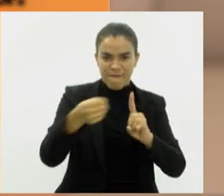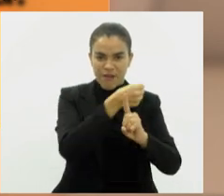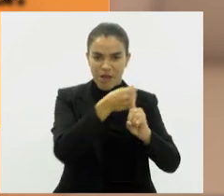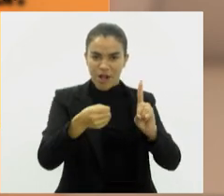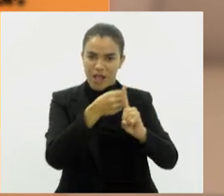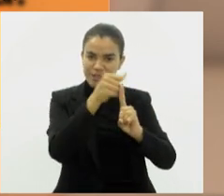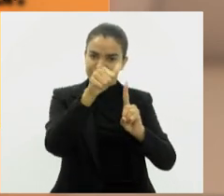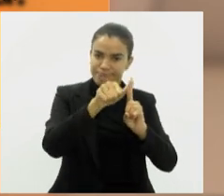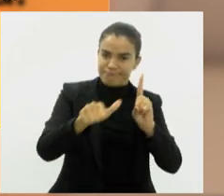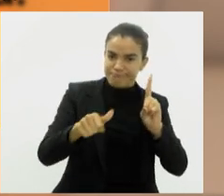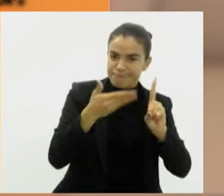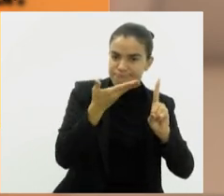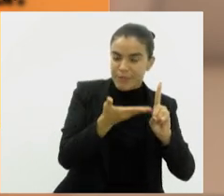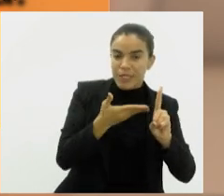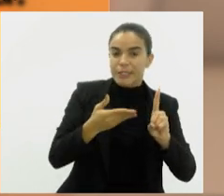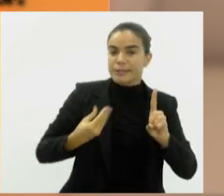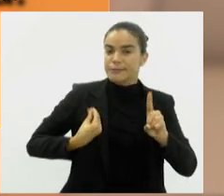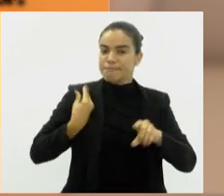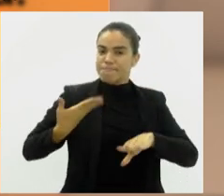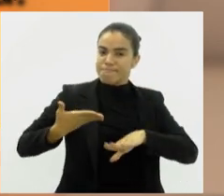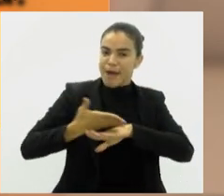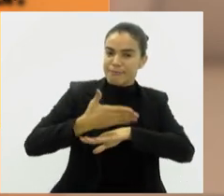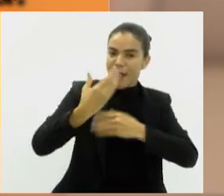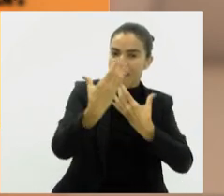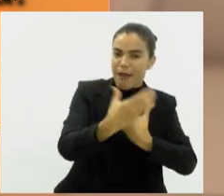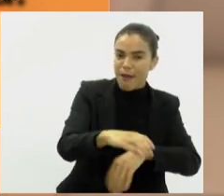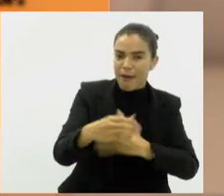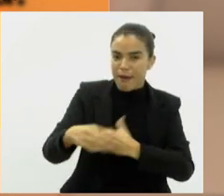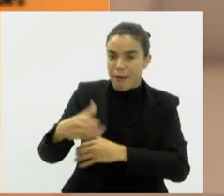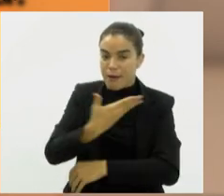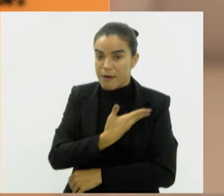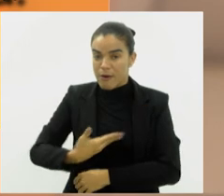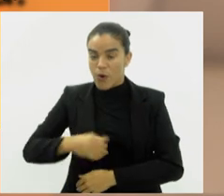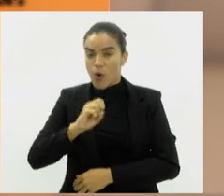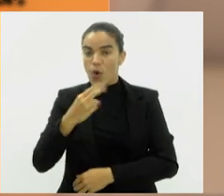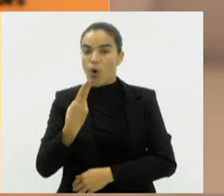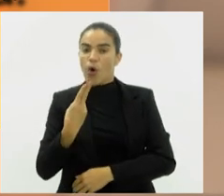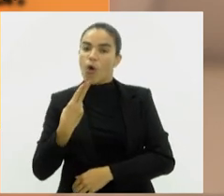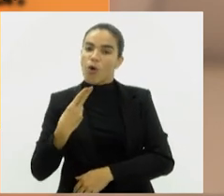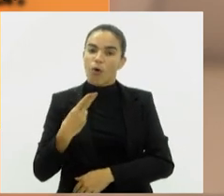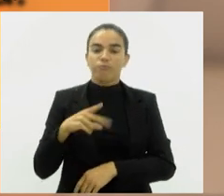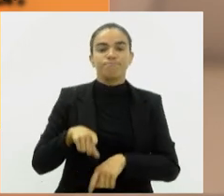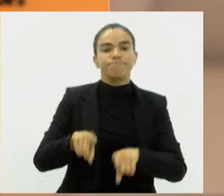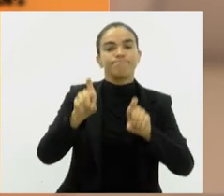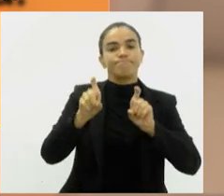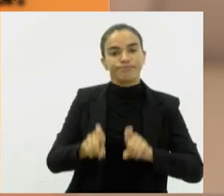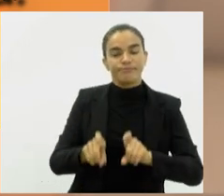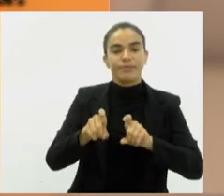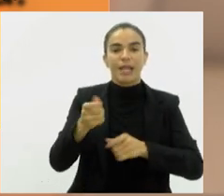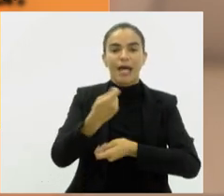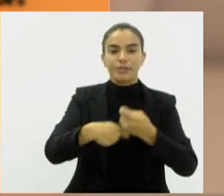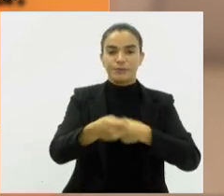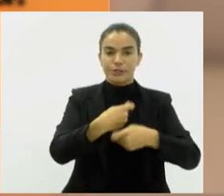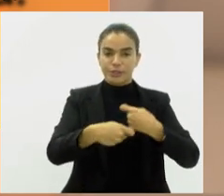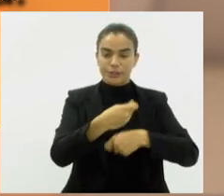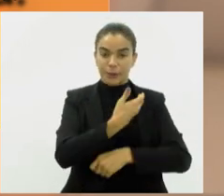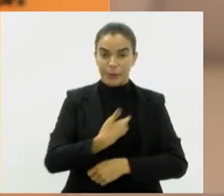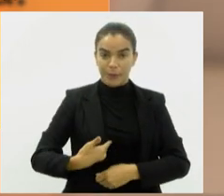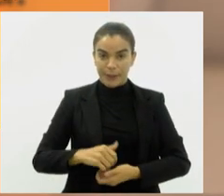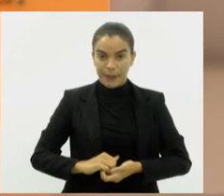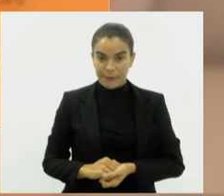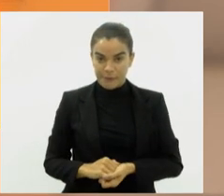a mulher de participarem de concursos públicos ou assumirem cargos de comissão na administração